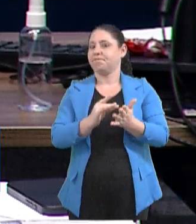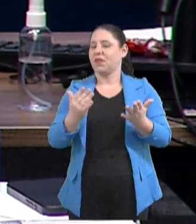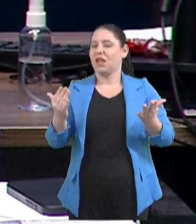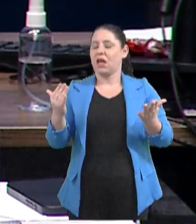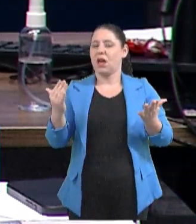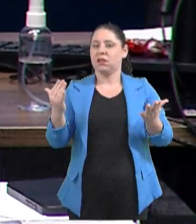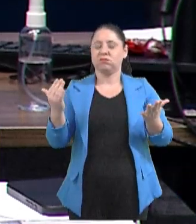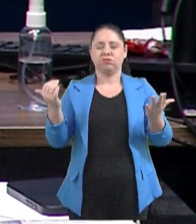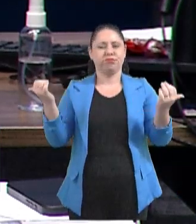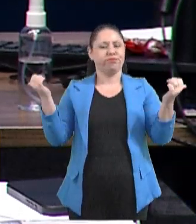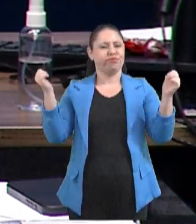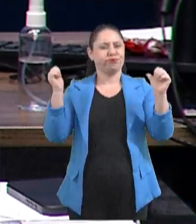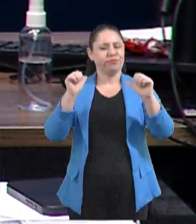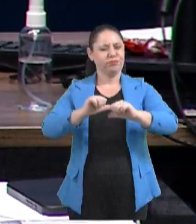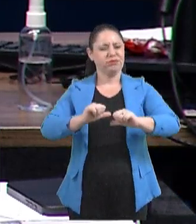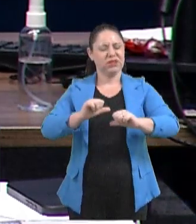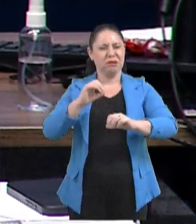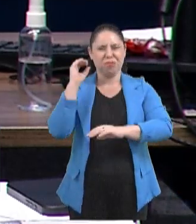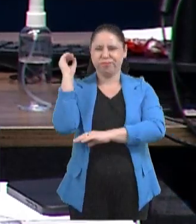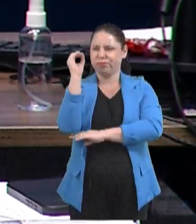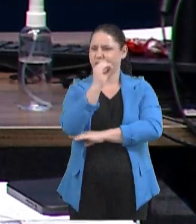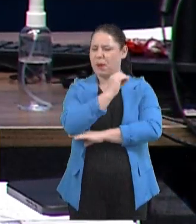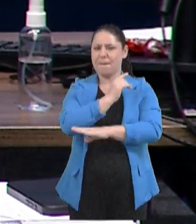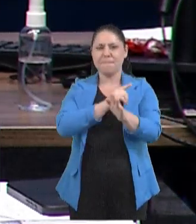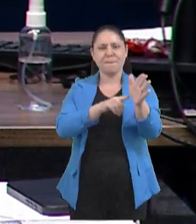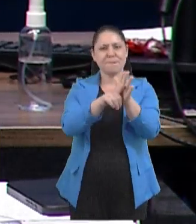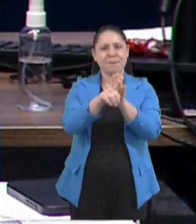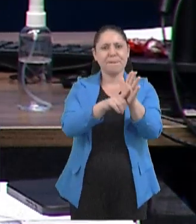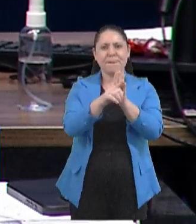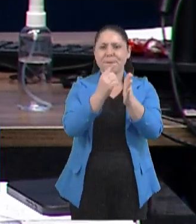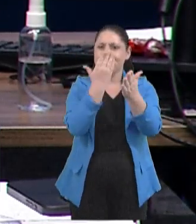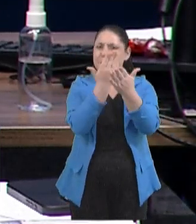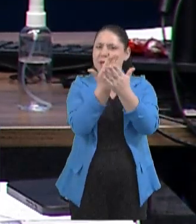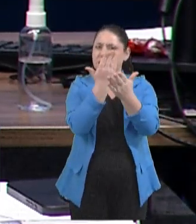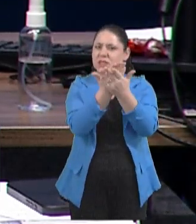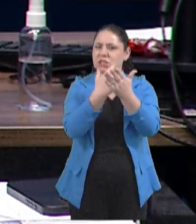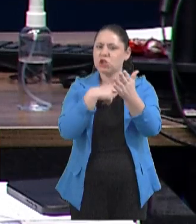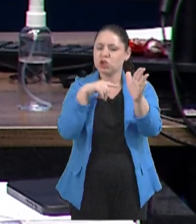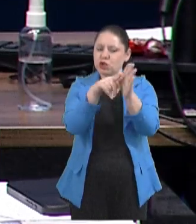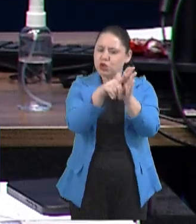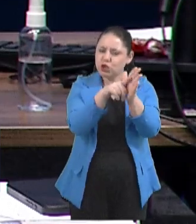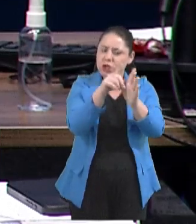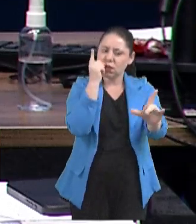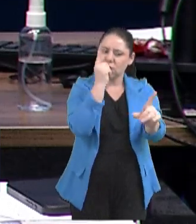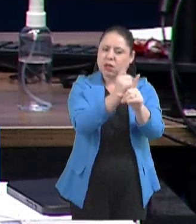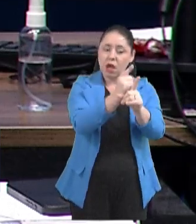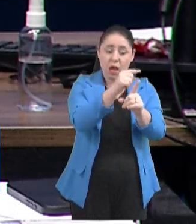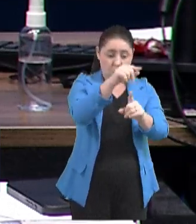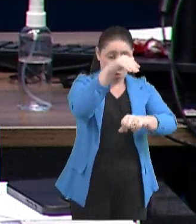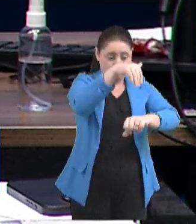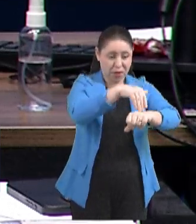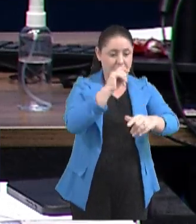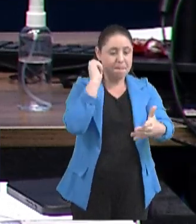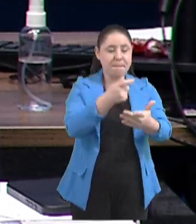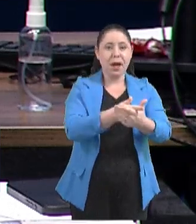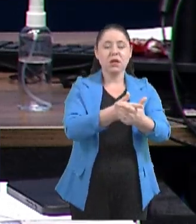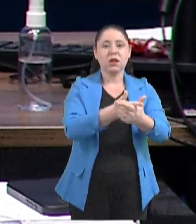um absurdo que tem que ser apurado, e os responsáveis devem pagar por